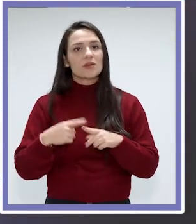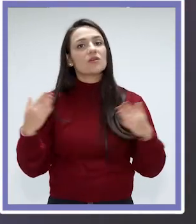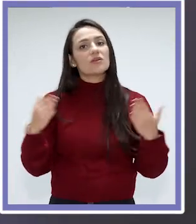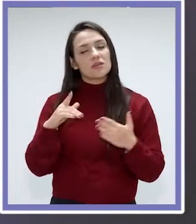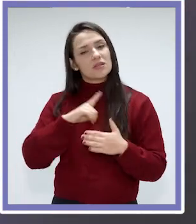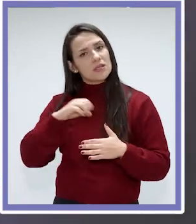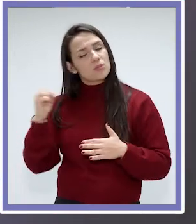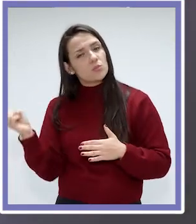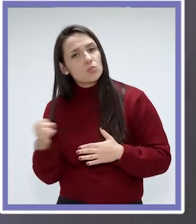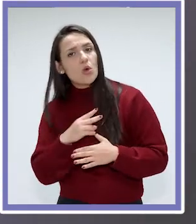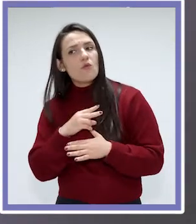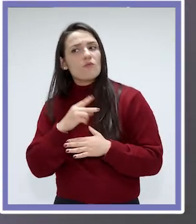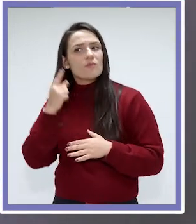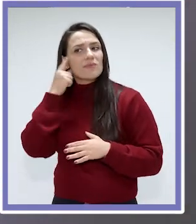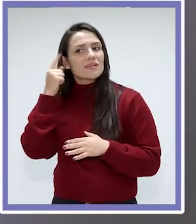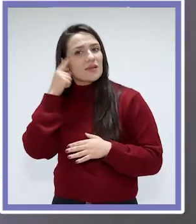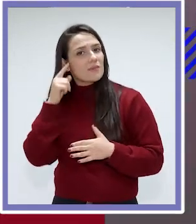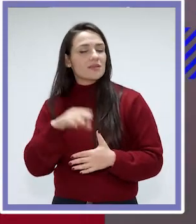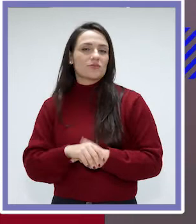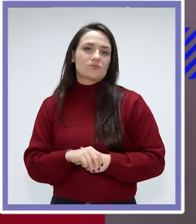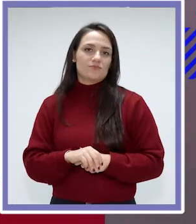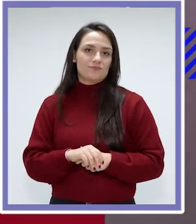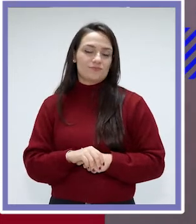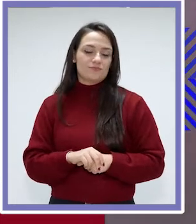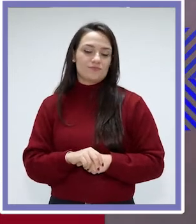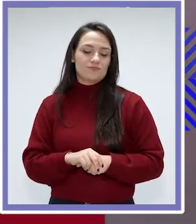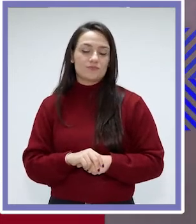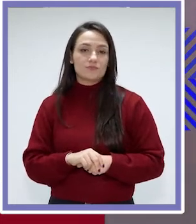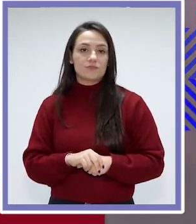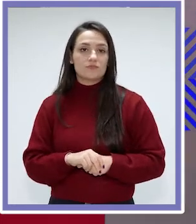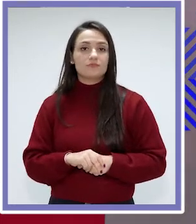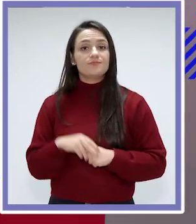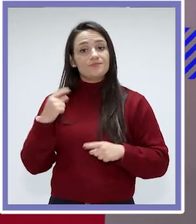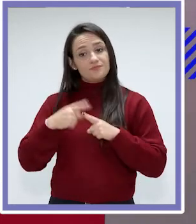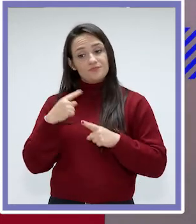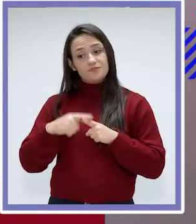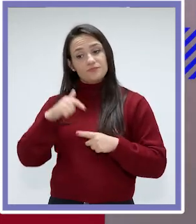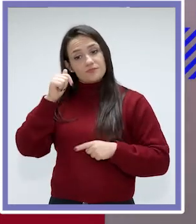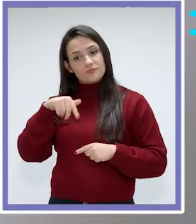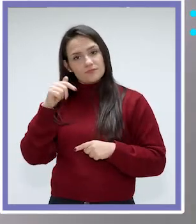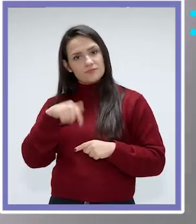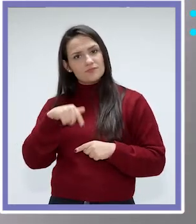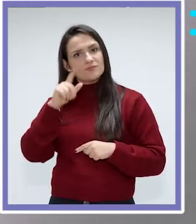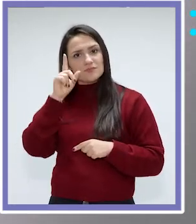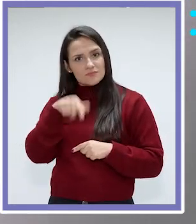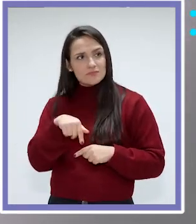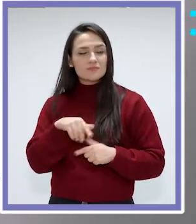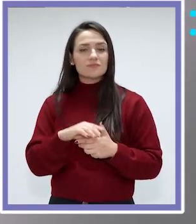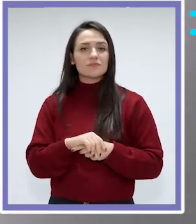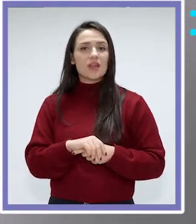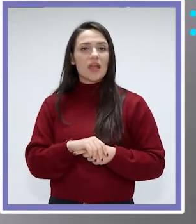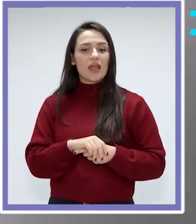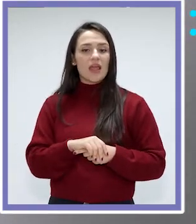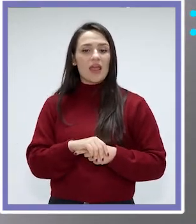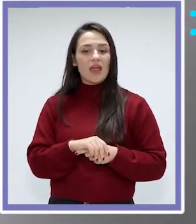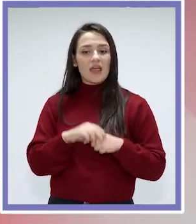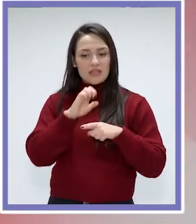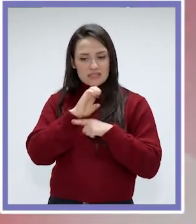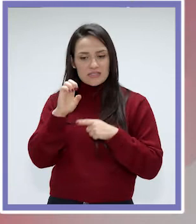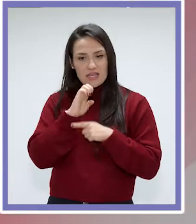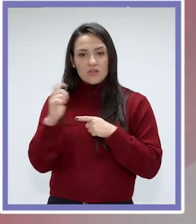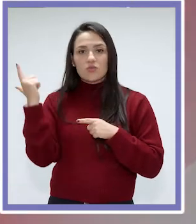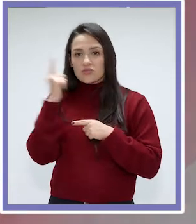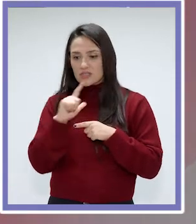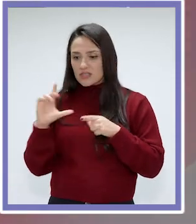perspectivas favoráveis, a partir, né, de sendo nós aqui o grande portal de integração com os